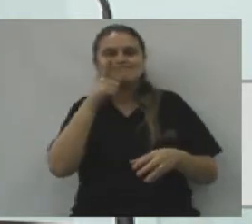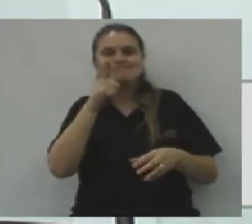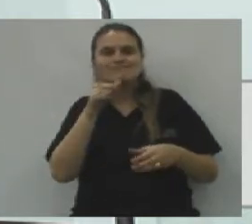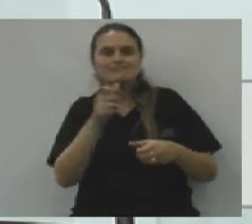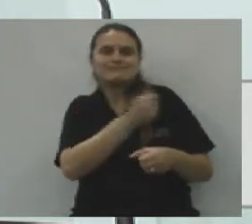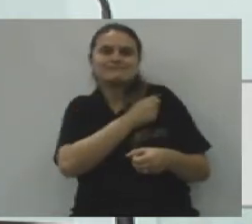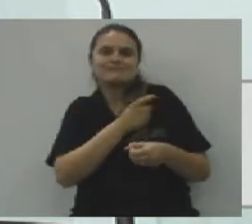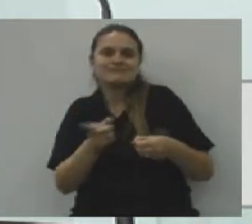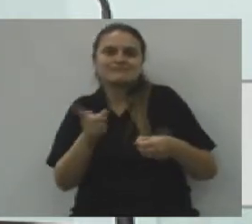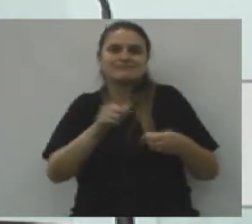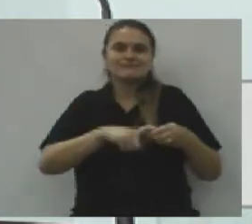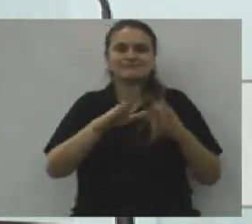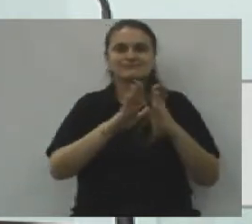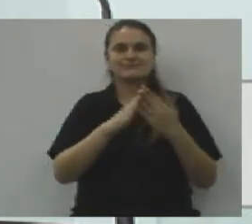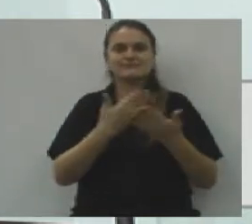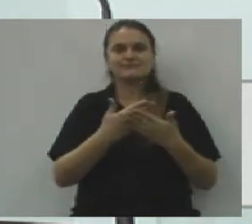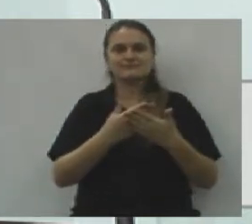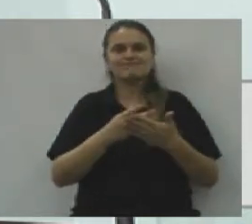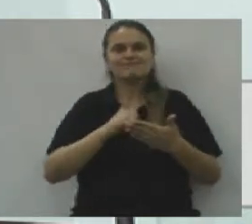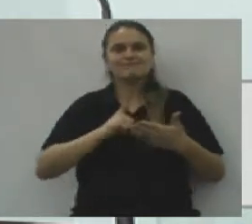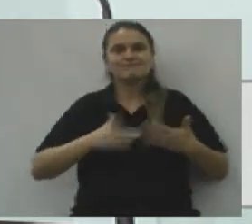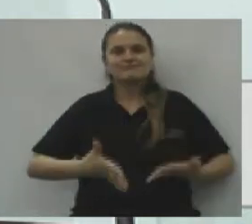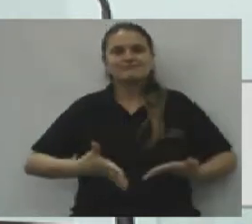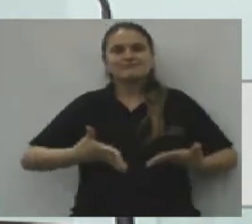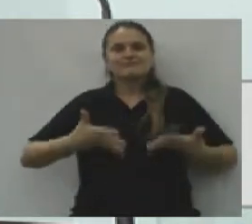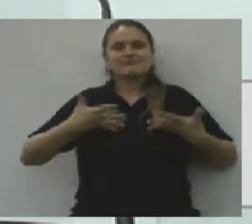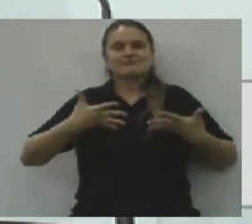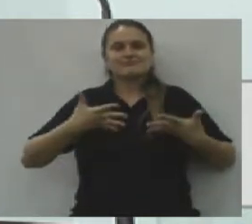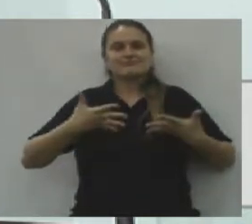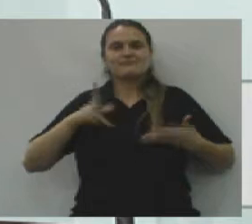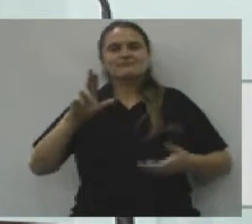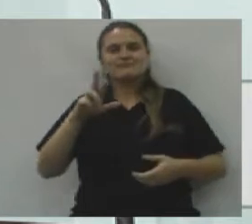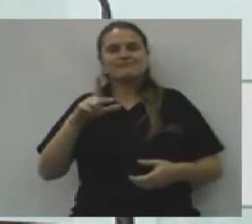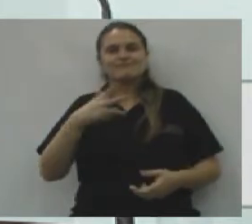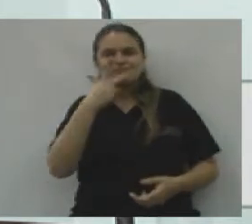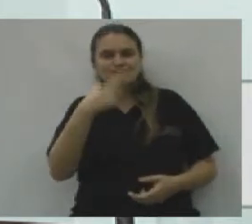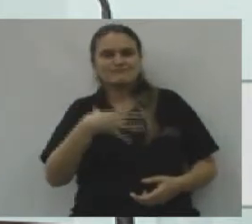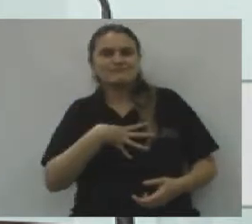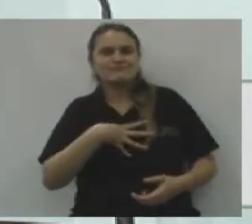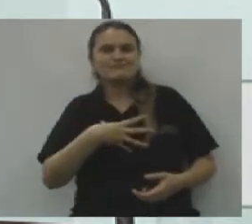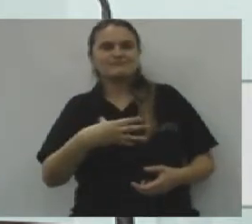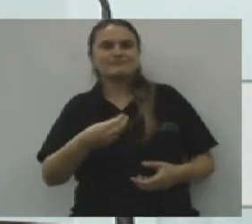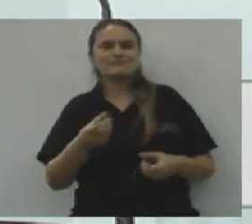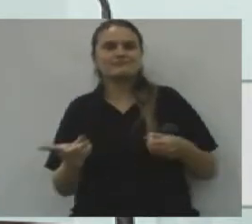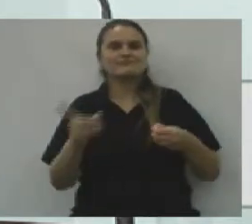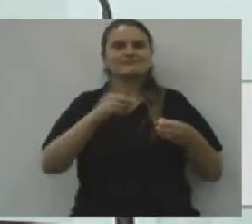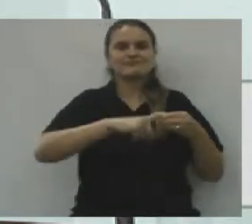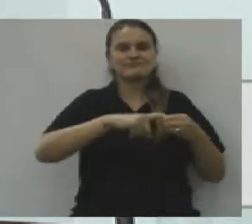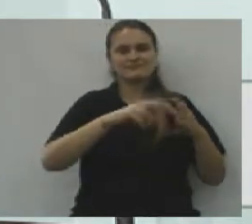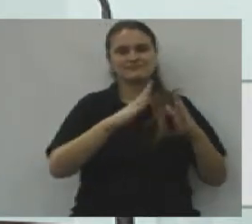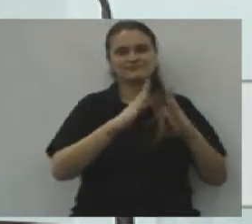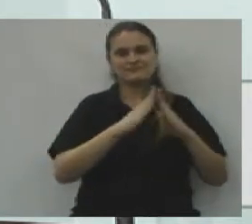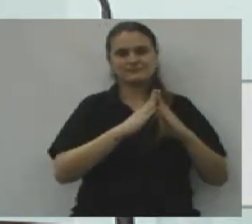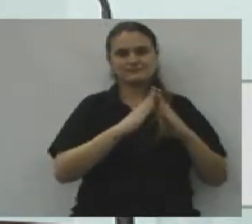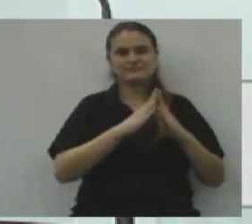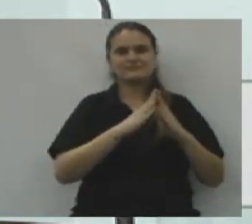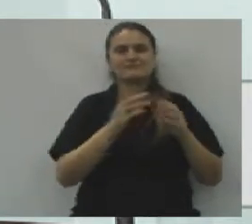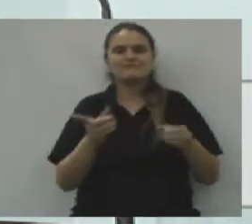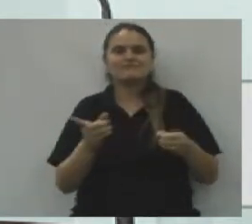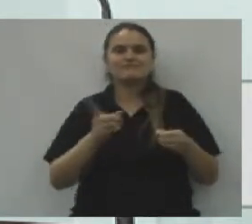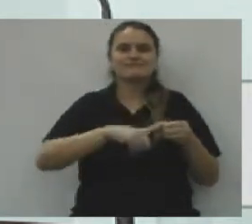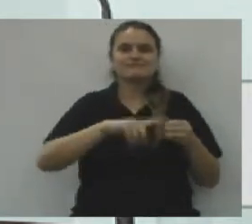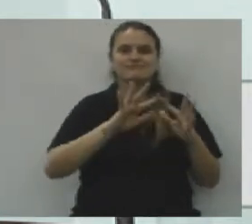aluno perdido? É igual a do filho pródigo. Quando ele volta para a sua